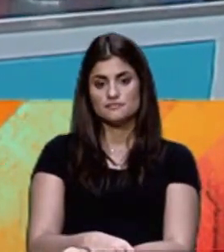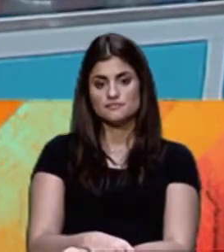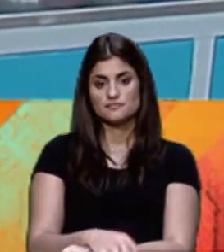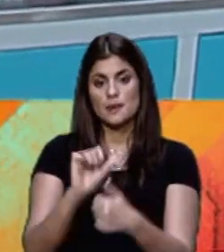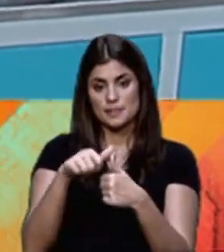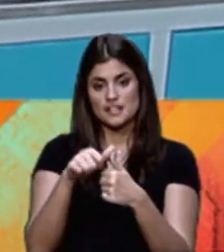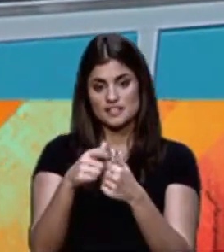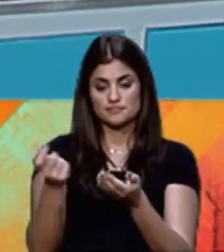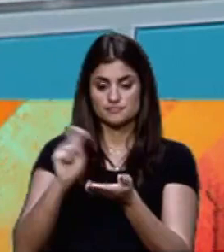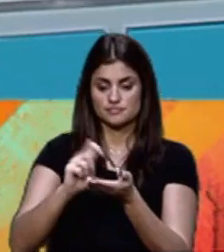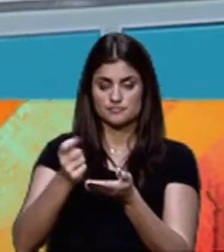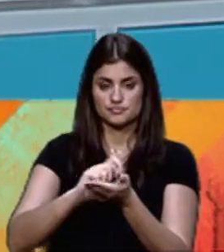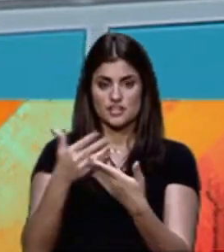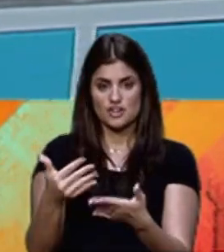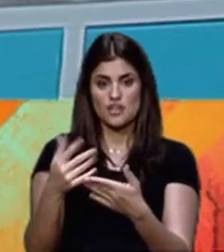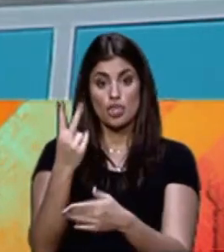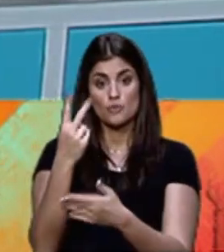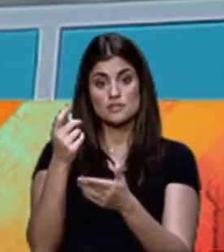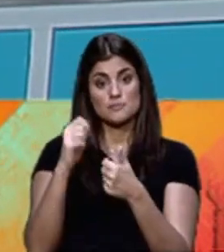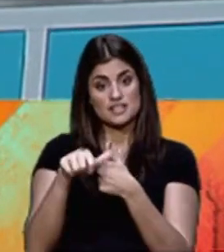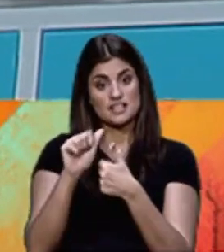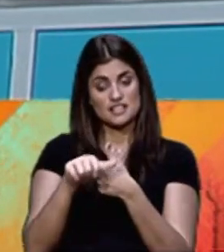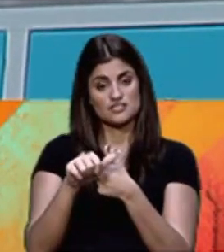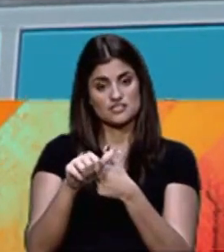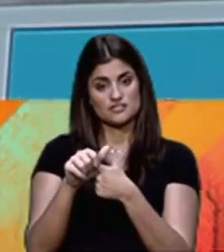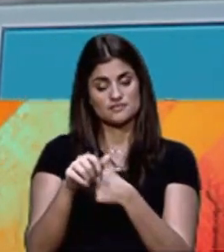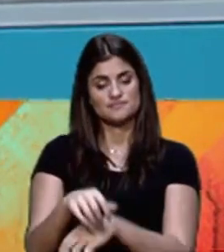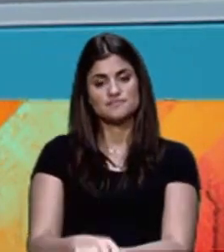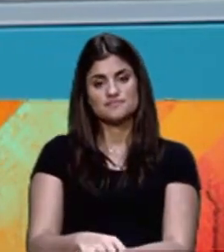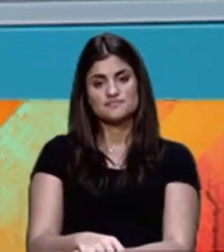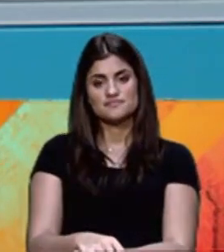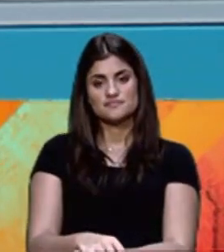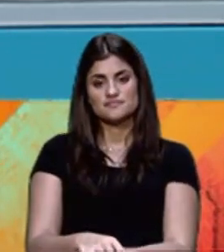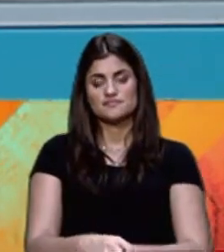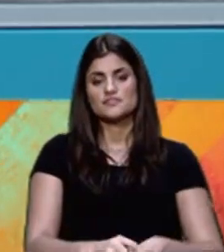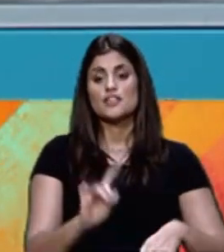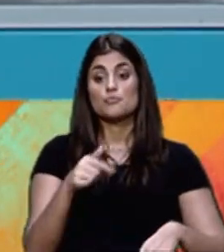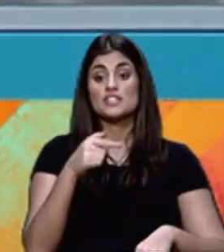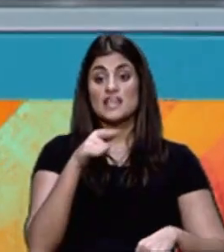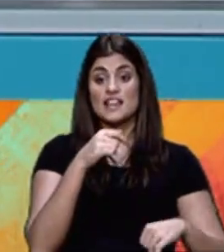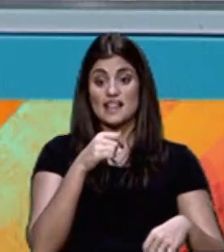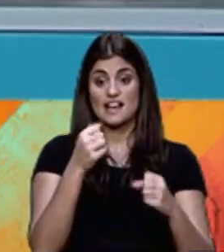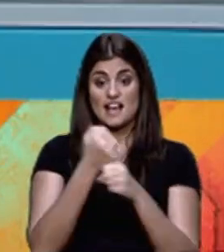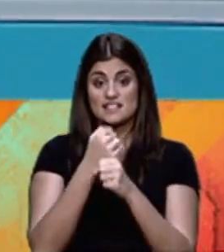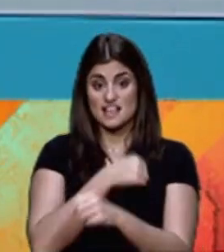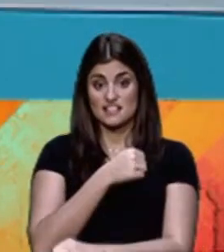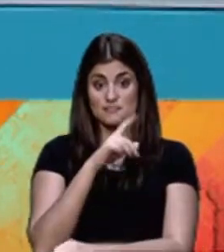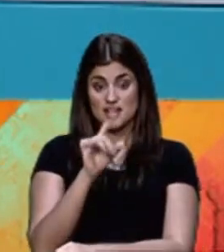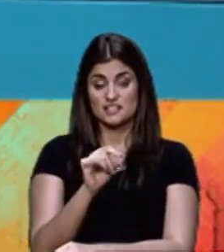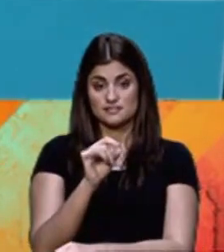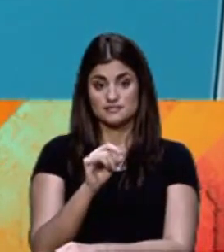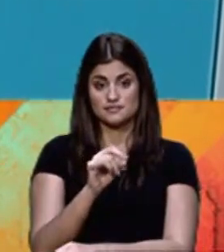Aqui. Duas batatinhas, eu vou utilizar só duas. E depois, evidentemente, que em casa